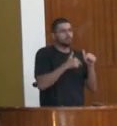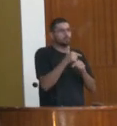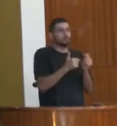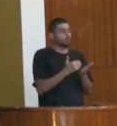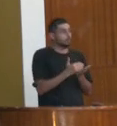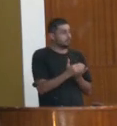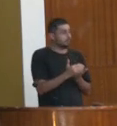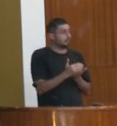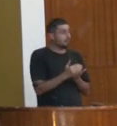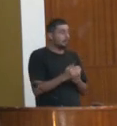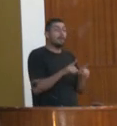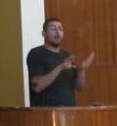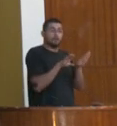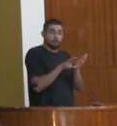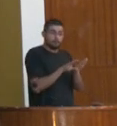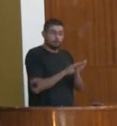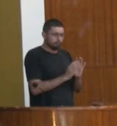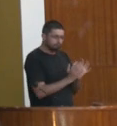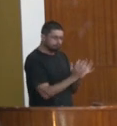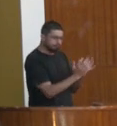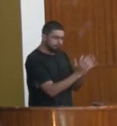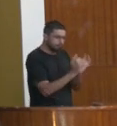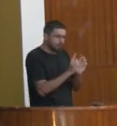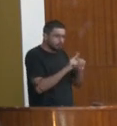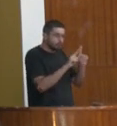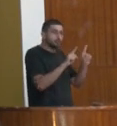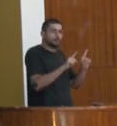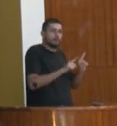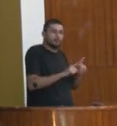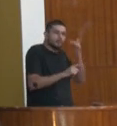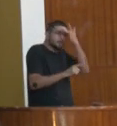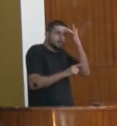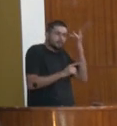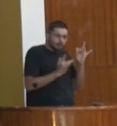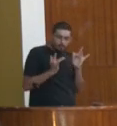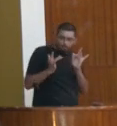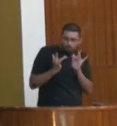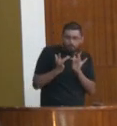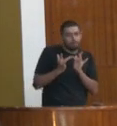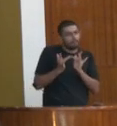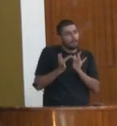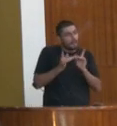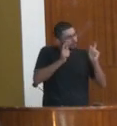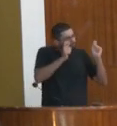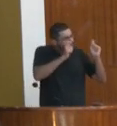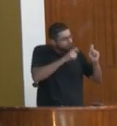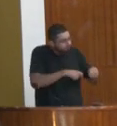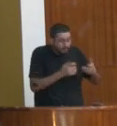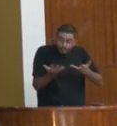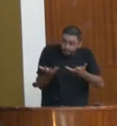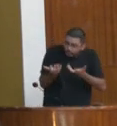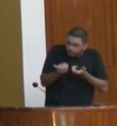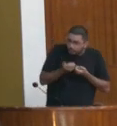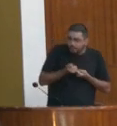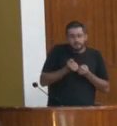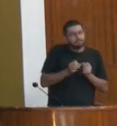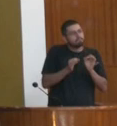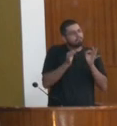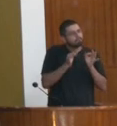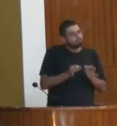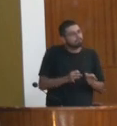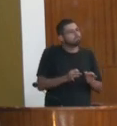trabalham com essas pessoas, né, até ficou, para que sejam capacitadas para poder recebê-la, como o Beto às vezes falou, da dificuldade